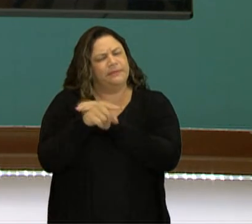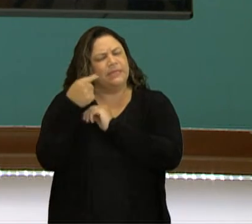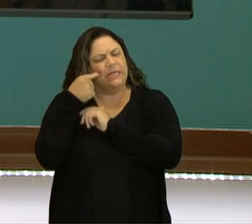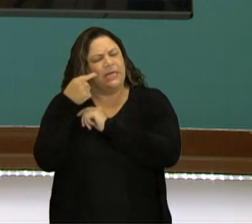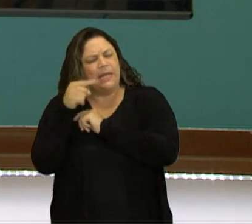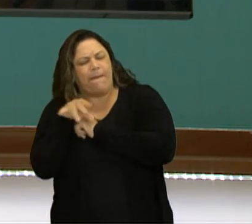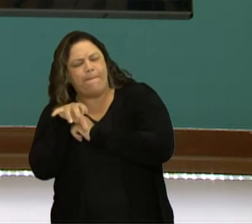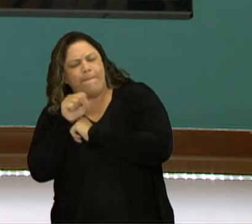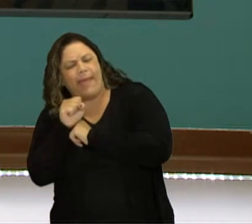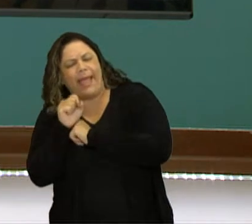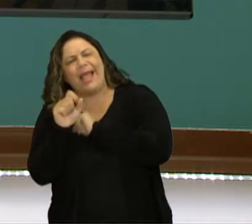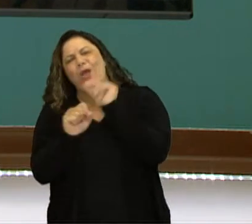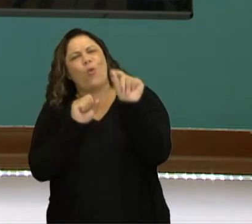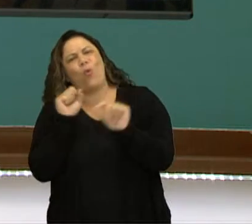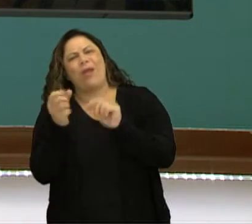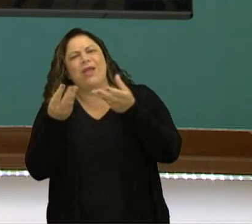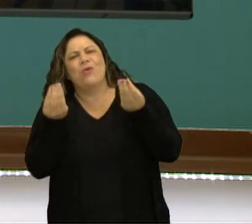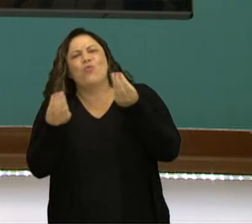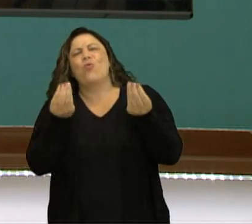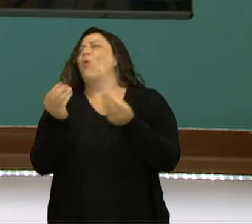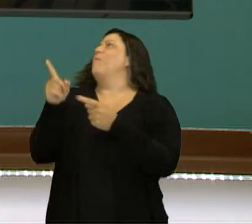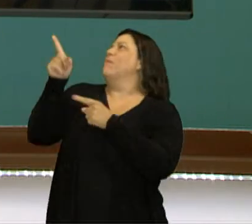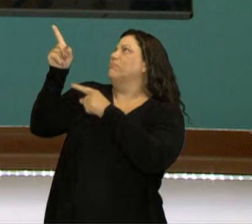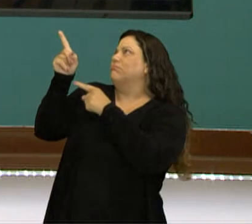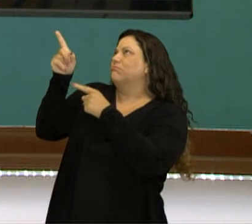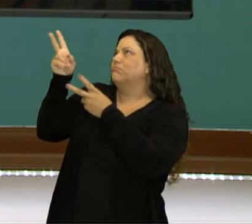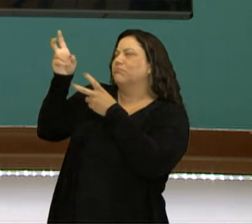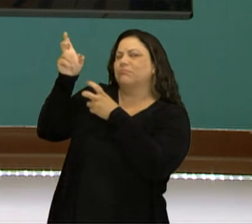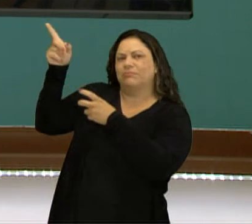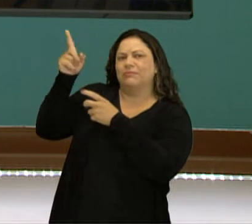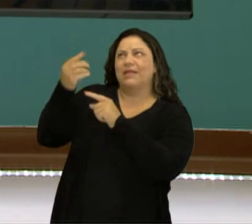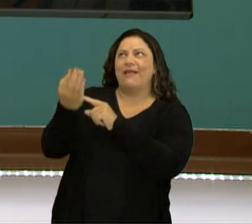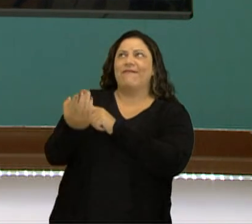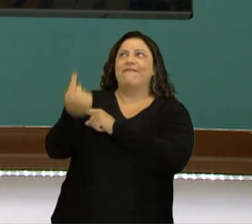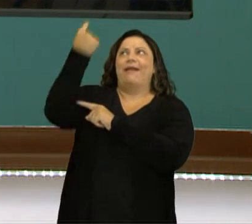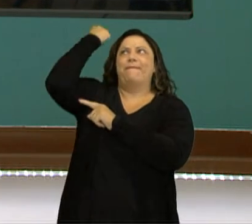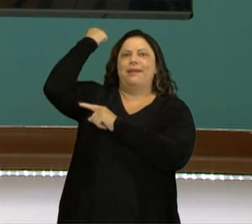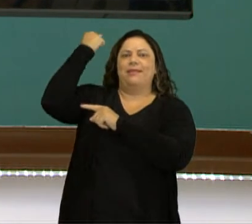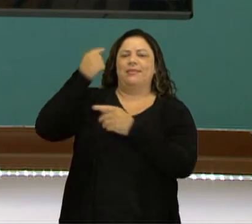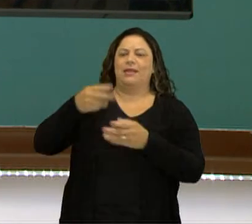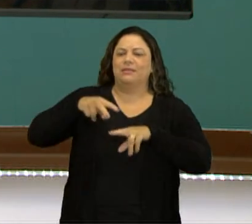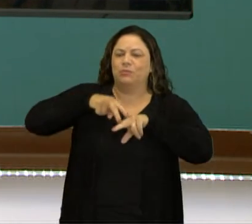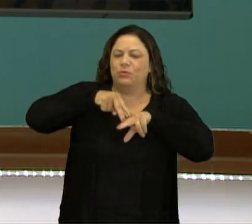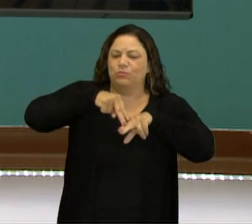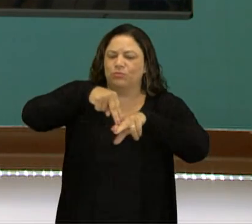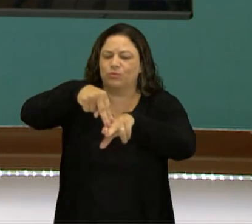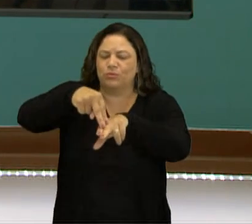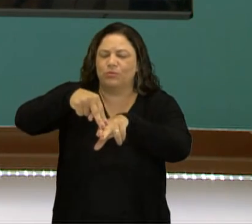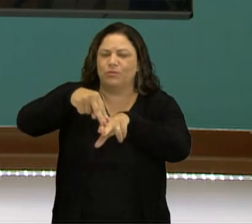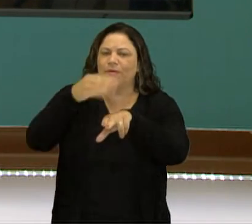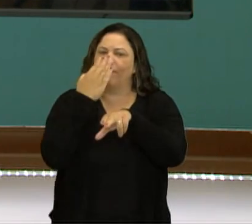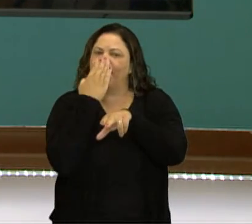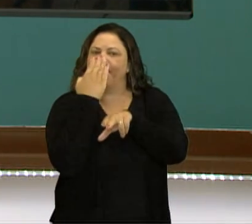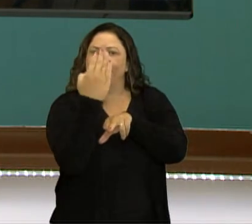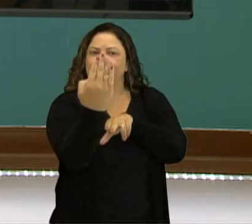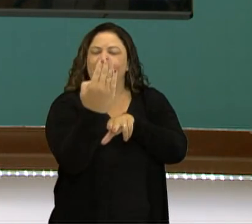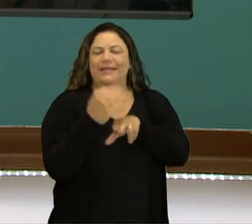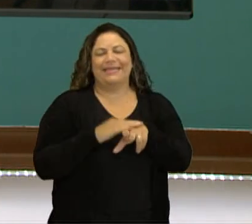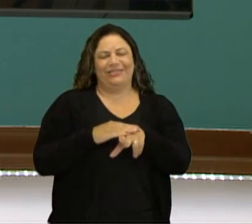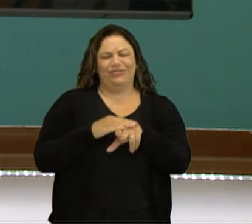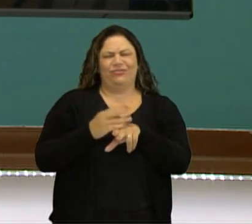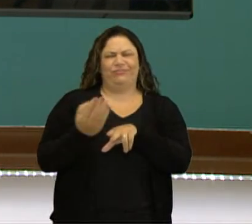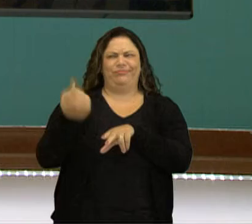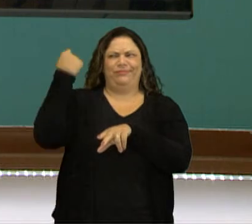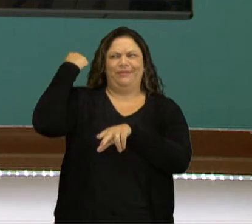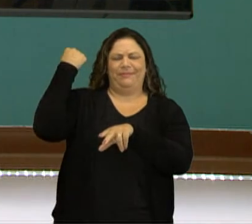que forma, né? O cara fala, tá em movimento, quer dizer que ele vai ficar para trás. Ou para poder manter, né, a posição em que eu estava, tem que jogar um pouquinho para